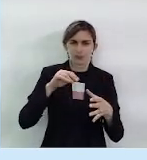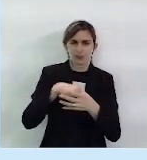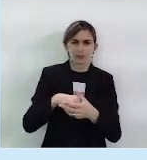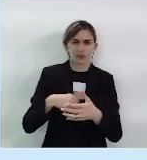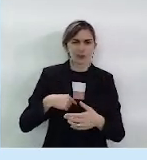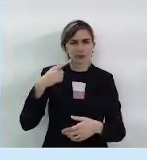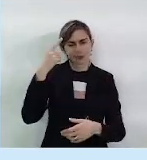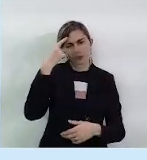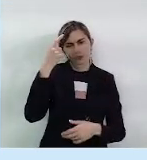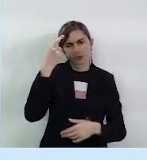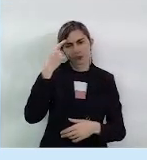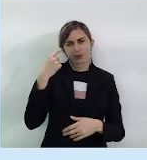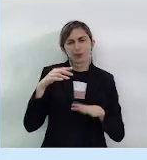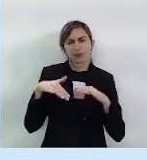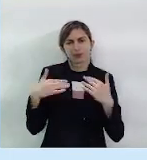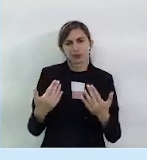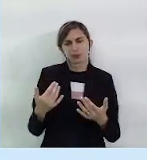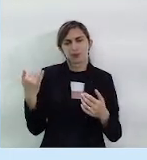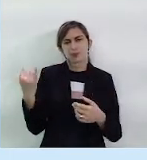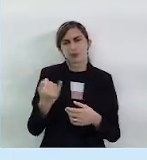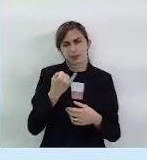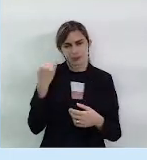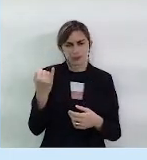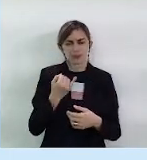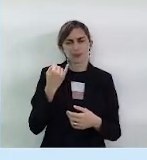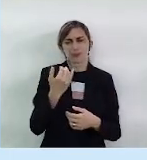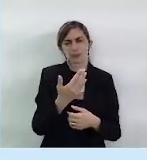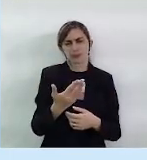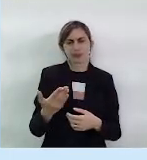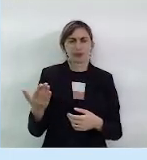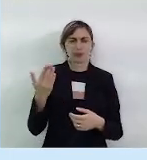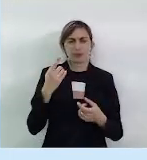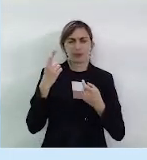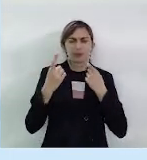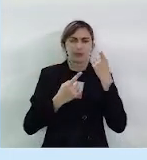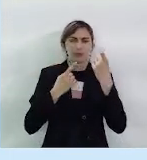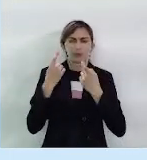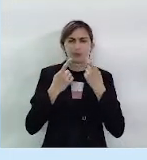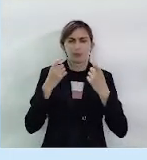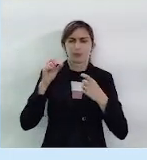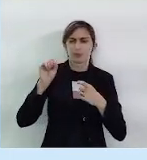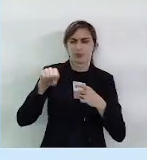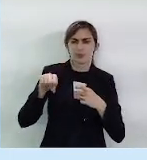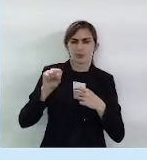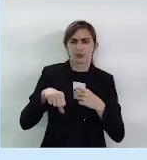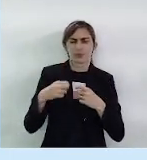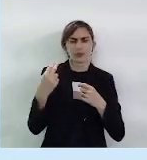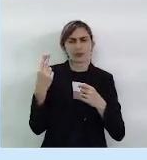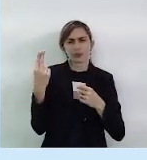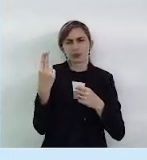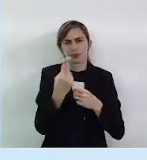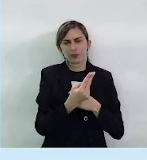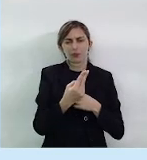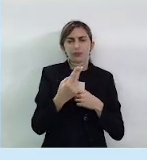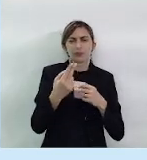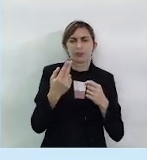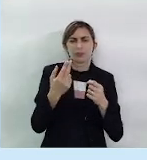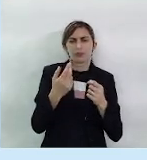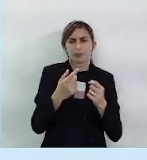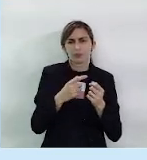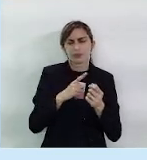nossa cabeça. Então é importante que vocês se preocupem sim com as normas